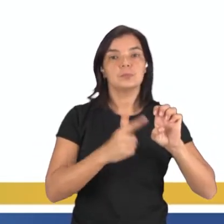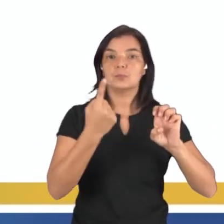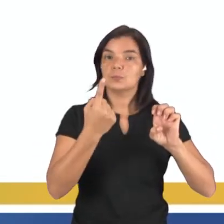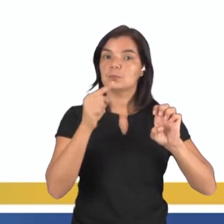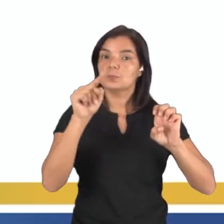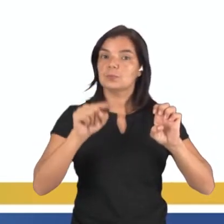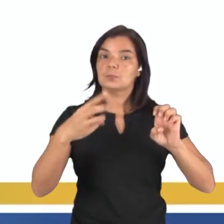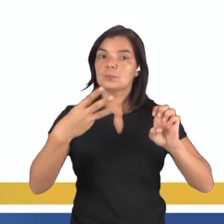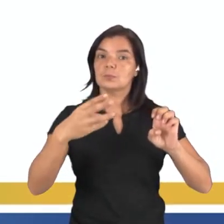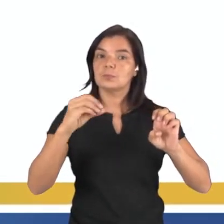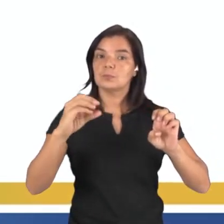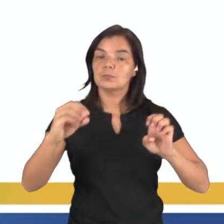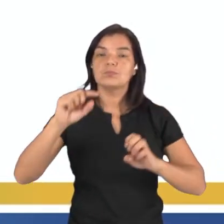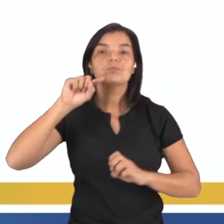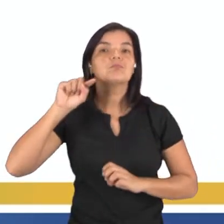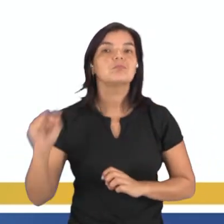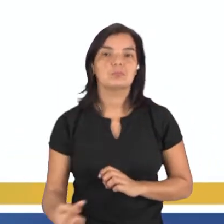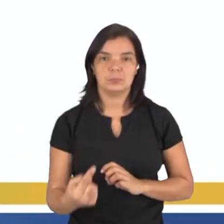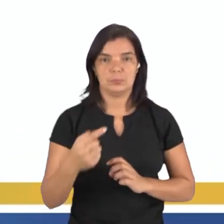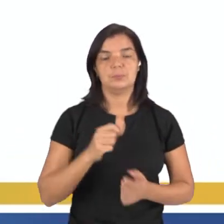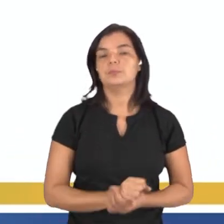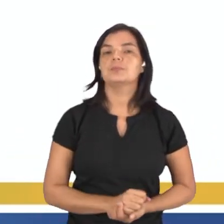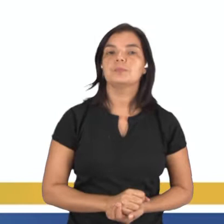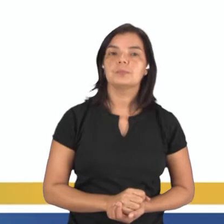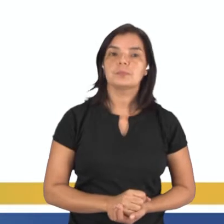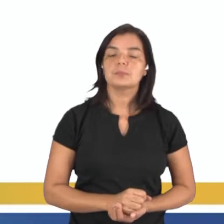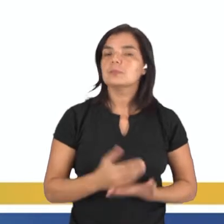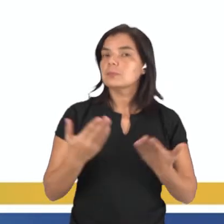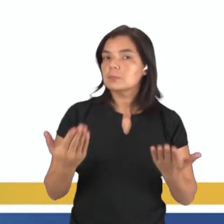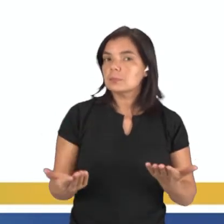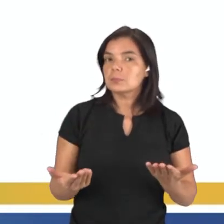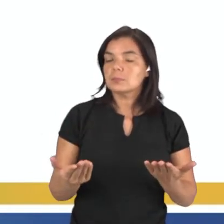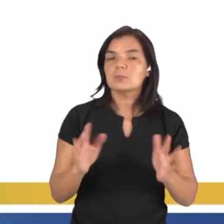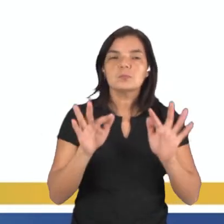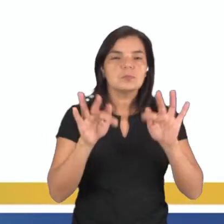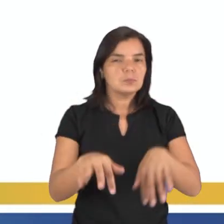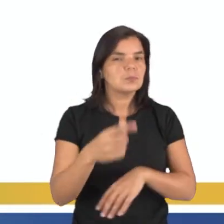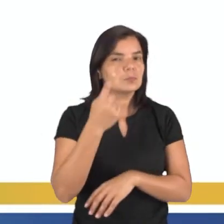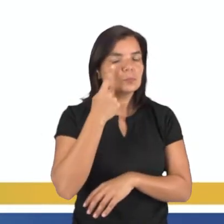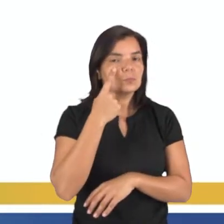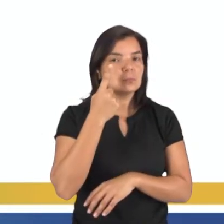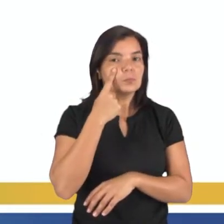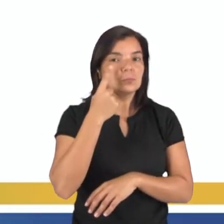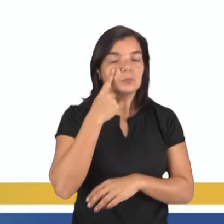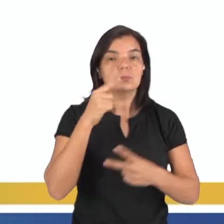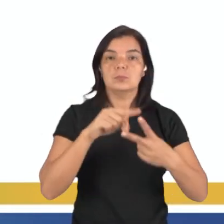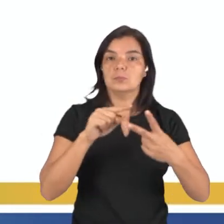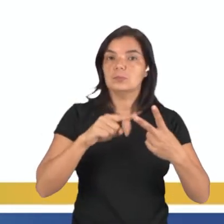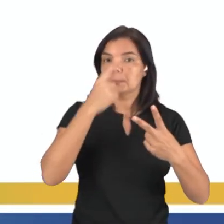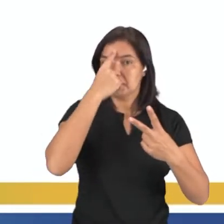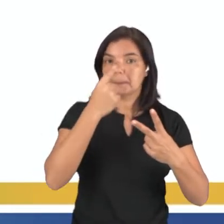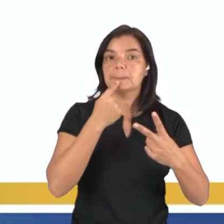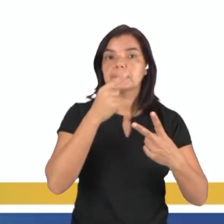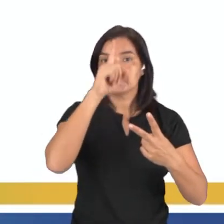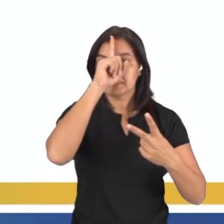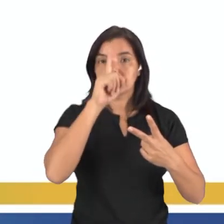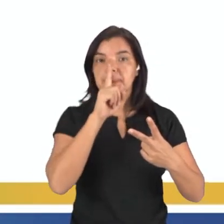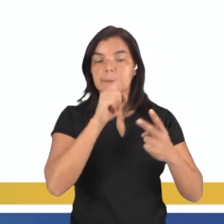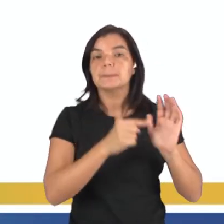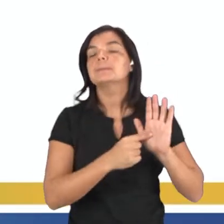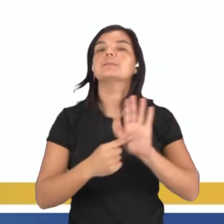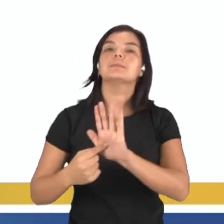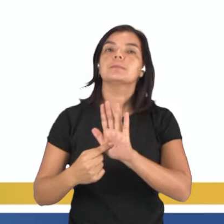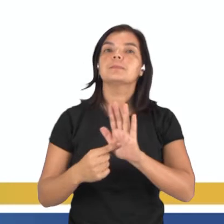para 300 mil. Aí lá no finalzinho, veja, abaixo dessas duas figuras amarelas,